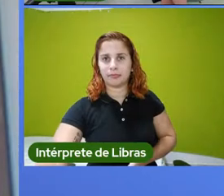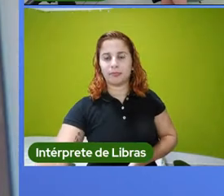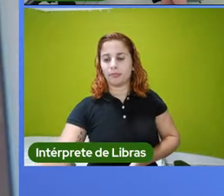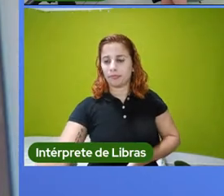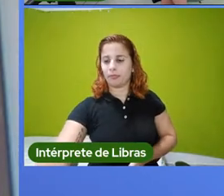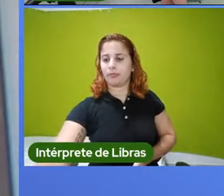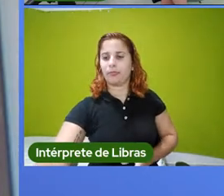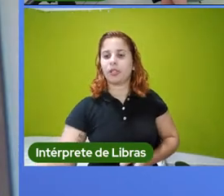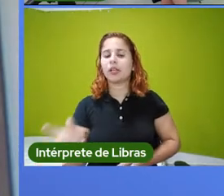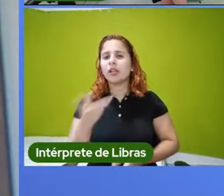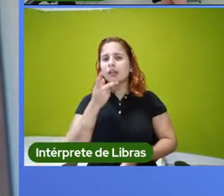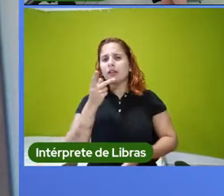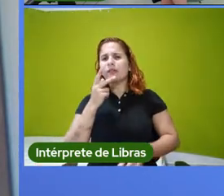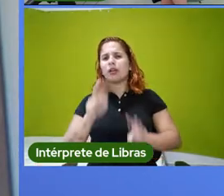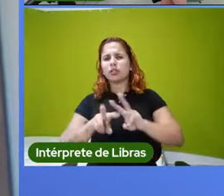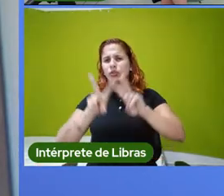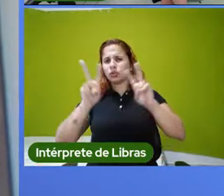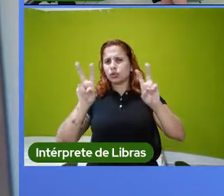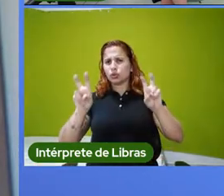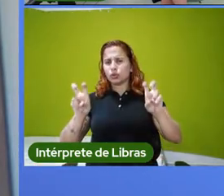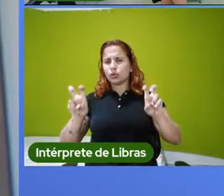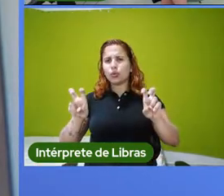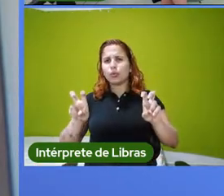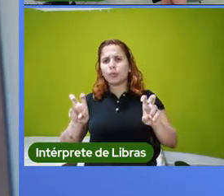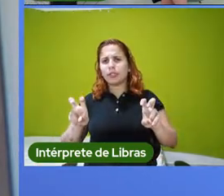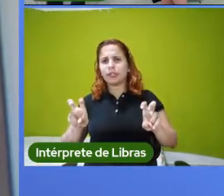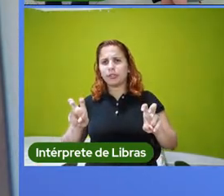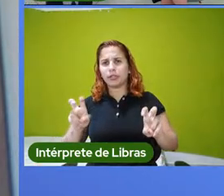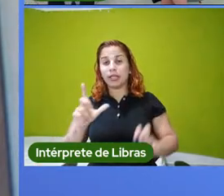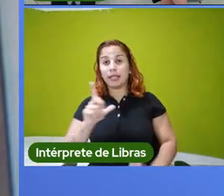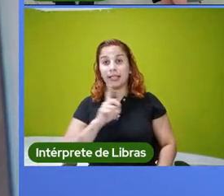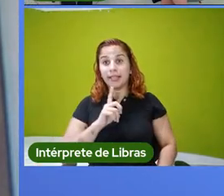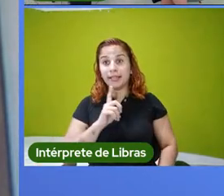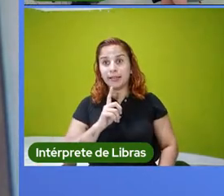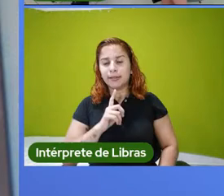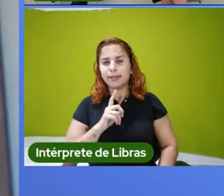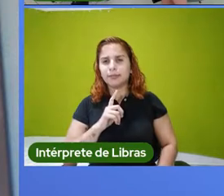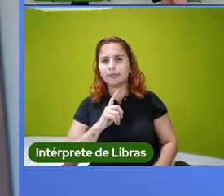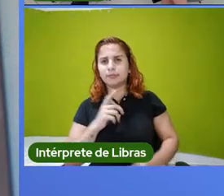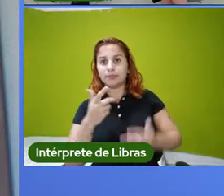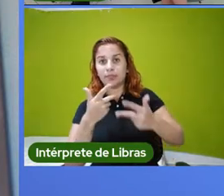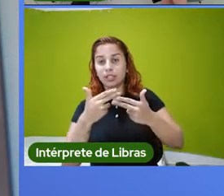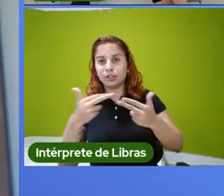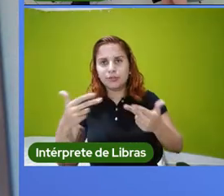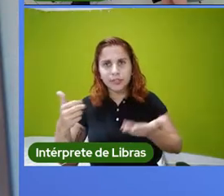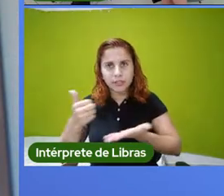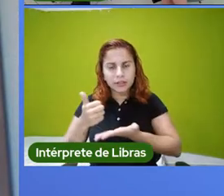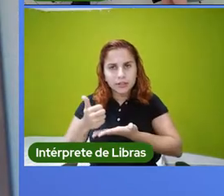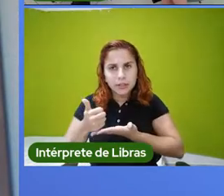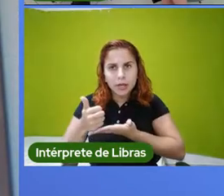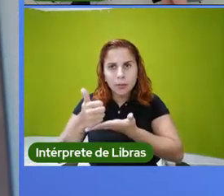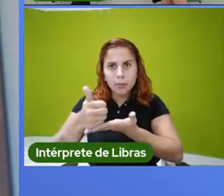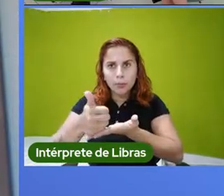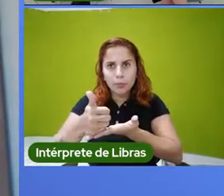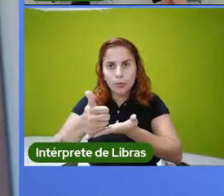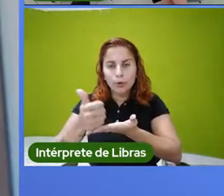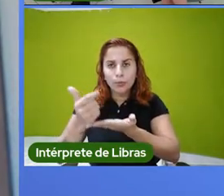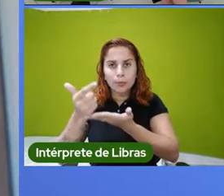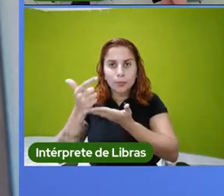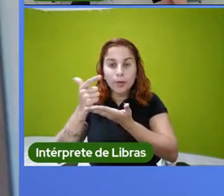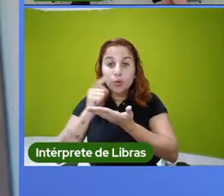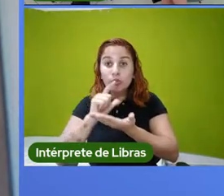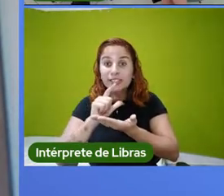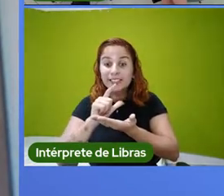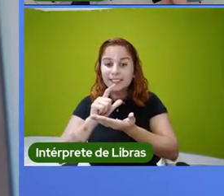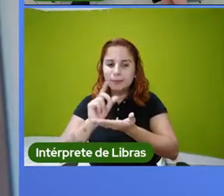esse tema, que uma dos mecanismos que a gente tem para retirar esse direito apenas do